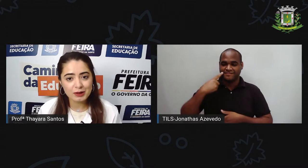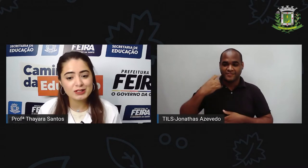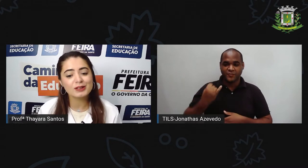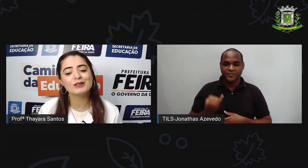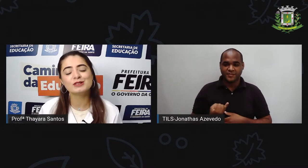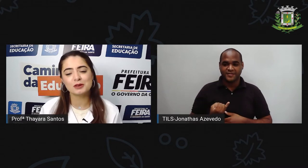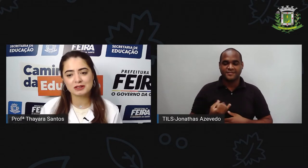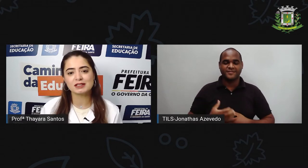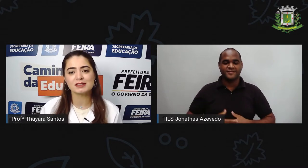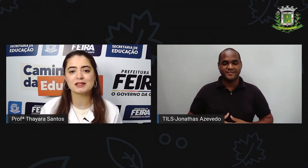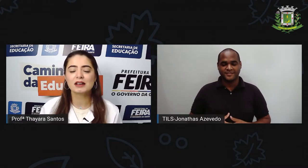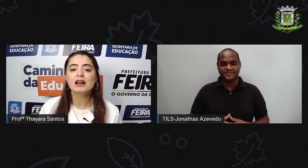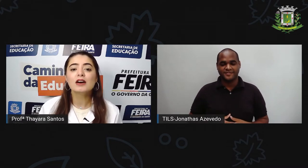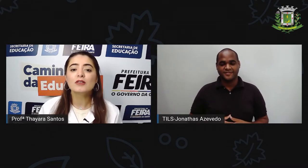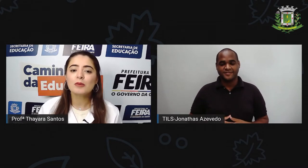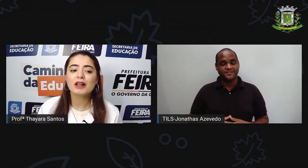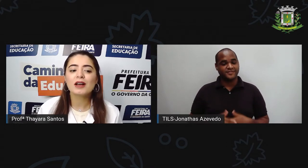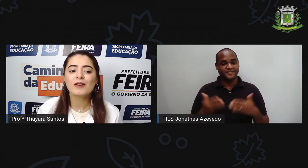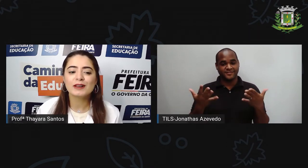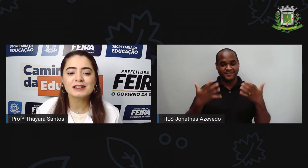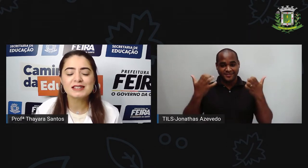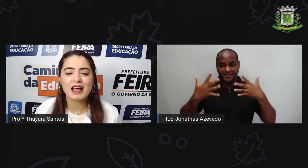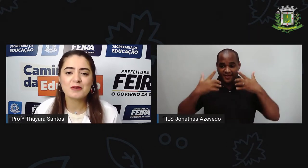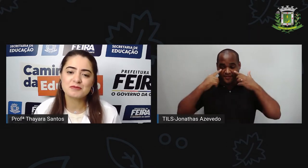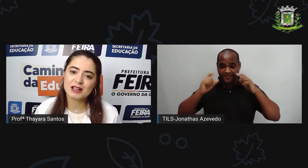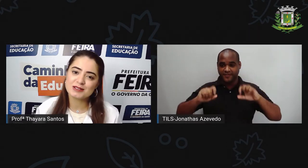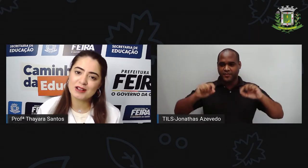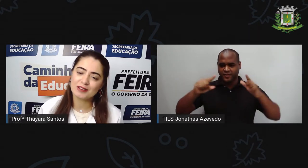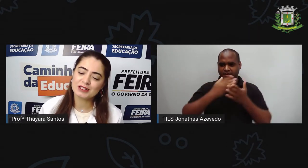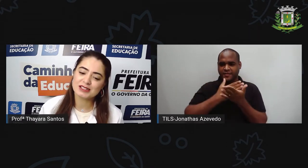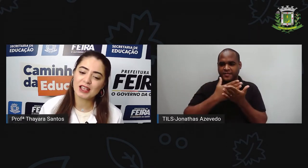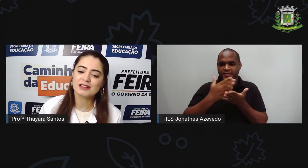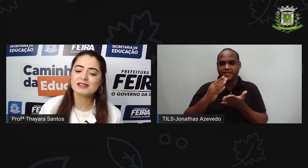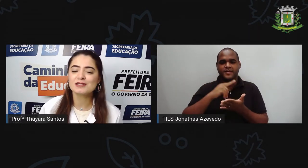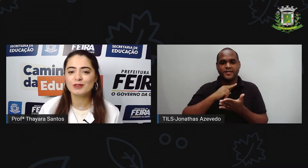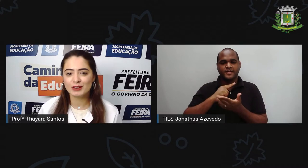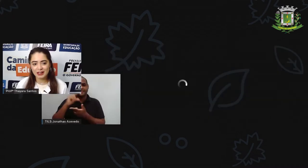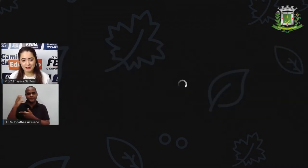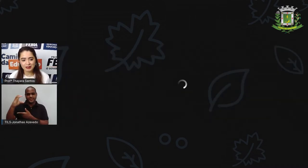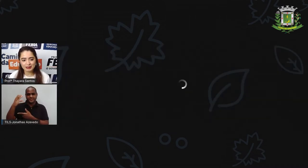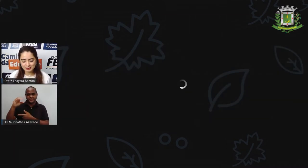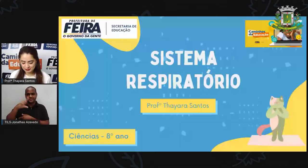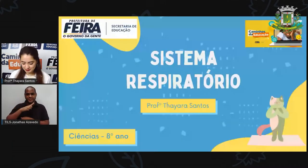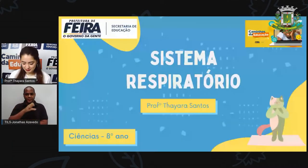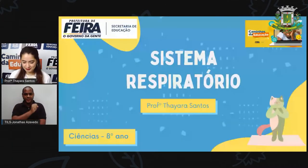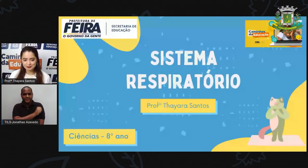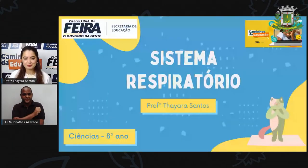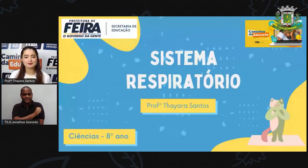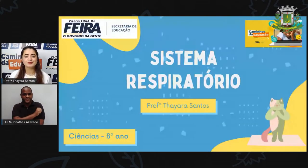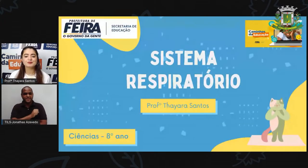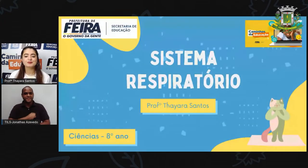intérprete, o Jonathan. Vamos lá agora iniciar mais uma aula de ciência do oitavo ano.